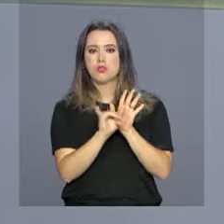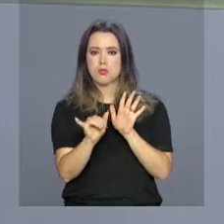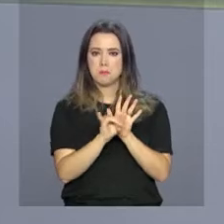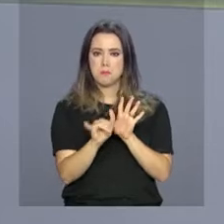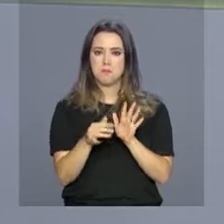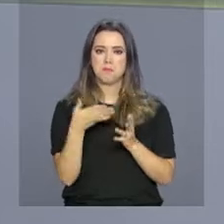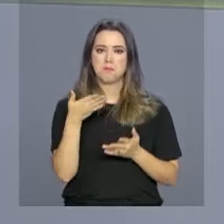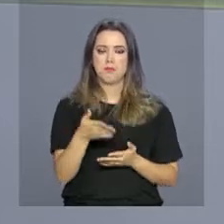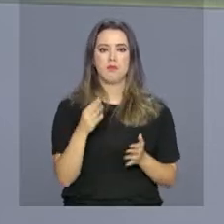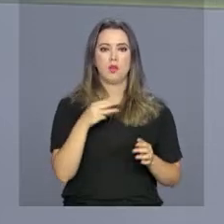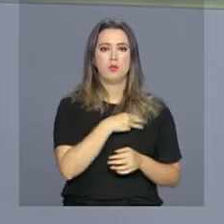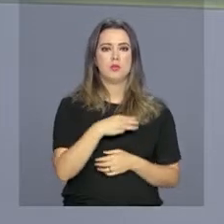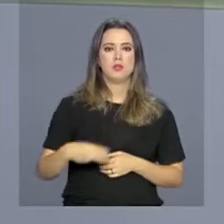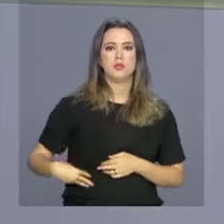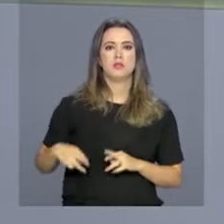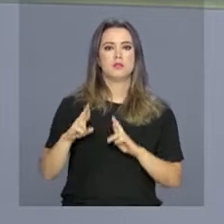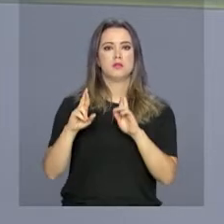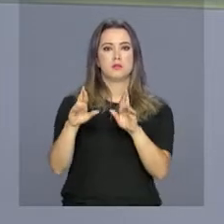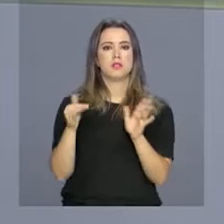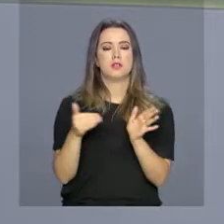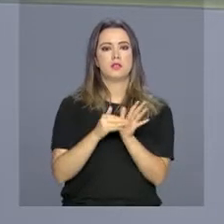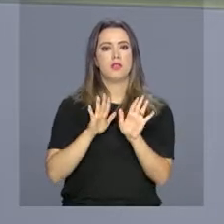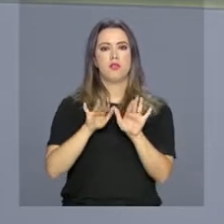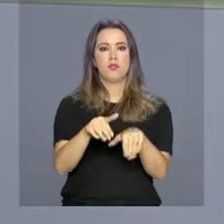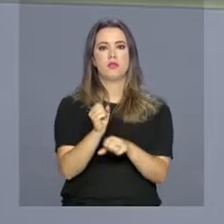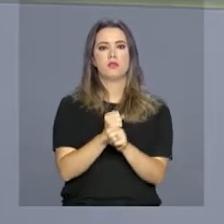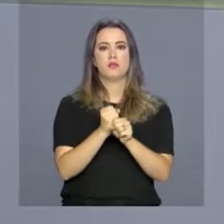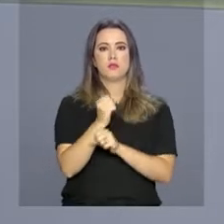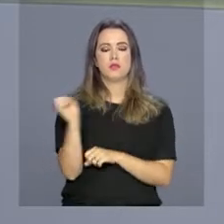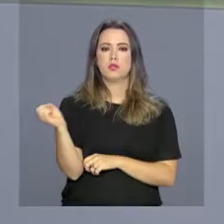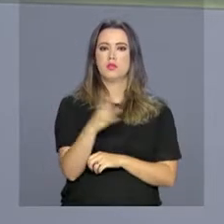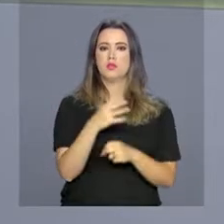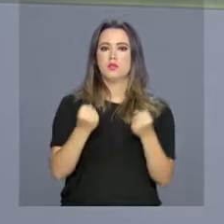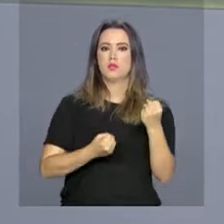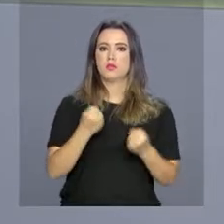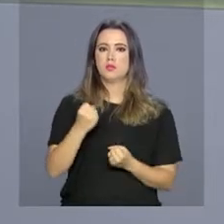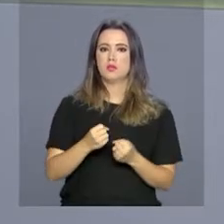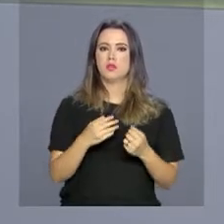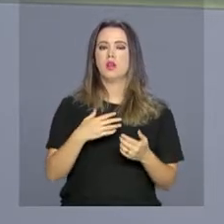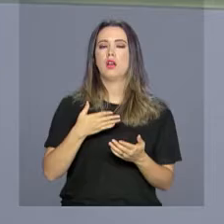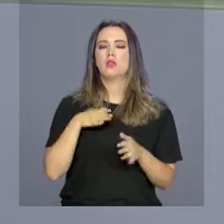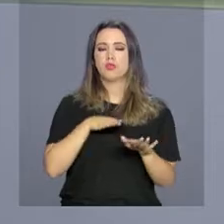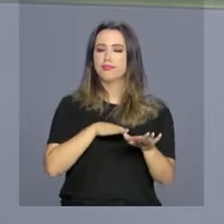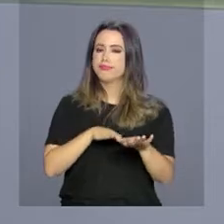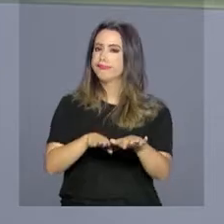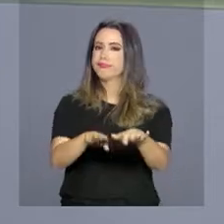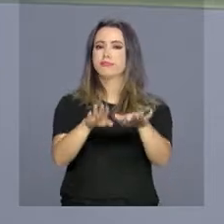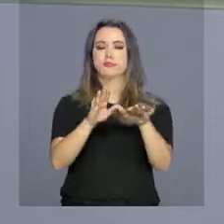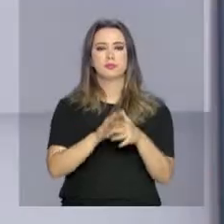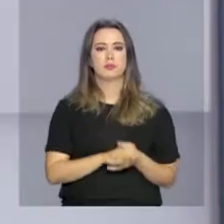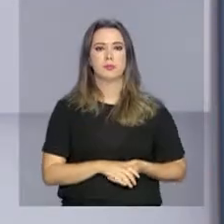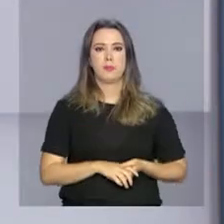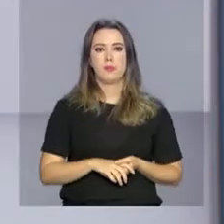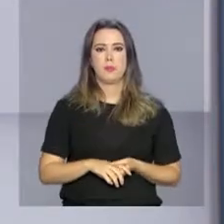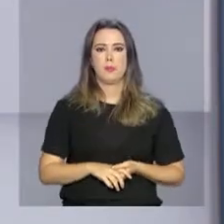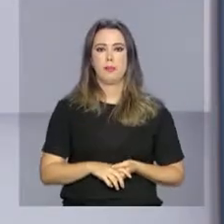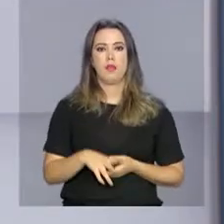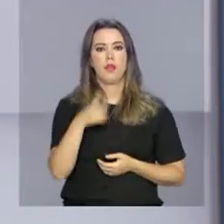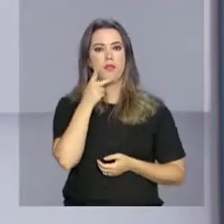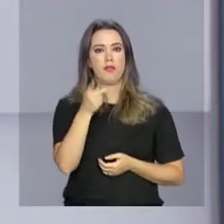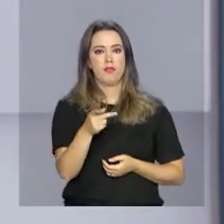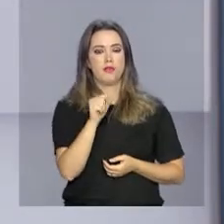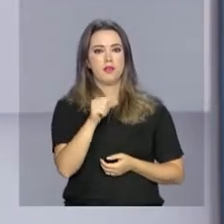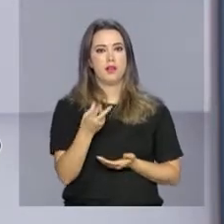ministro Jungmann, a expectativa é de que até o final do ano os novos veículos já estejam em circulação. E por falar